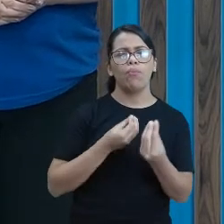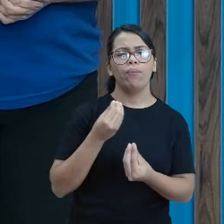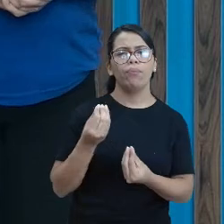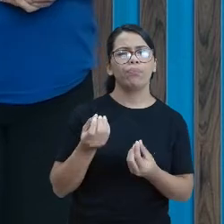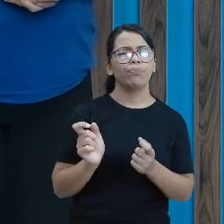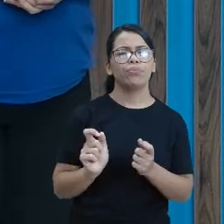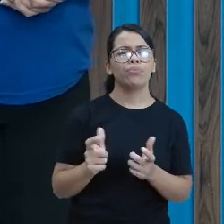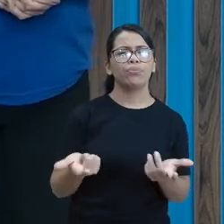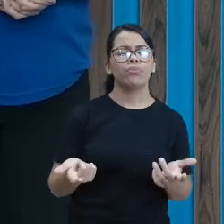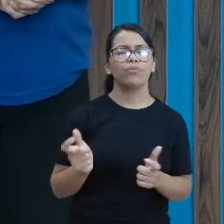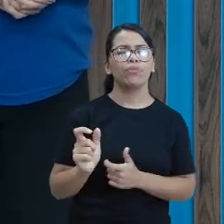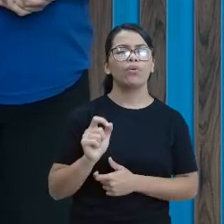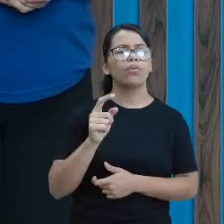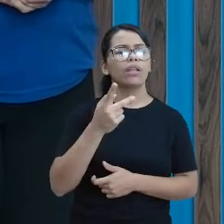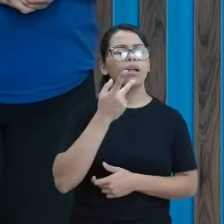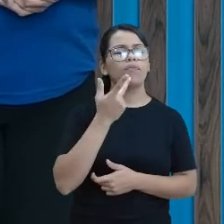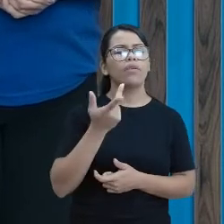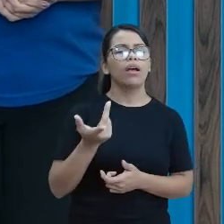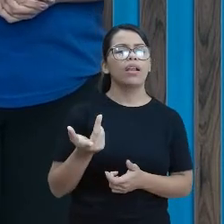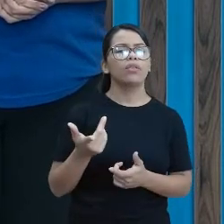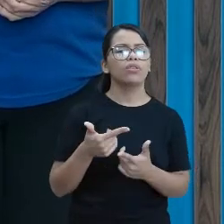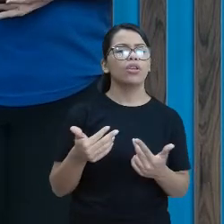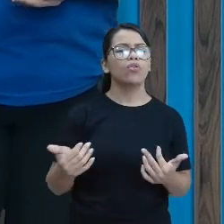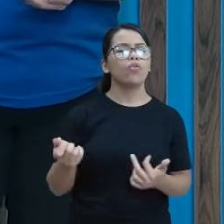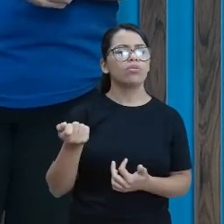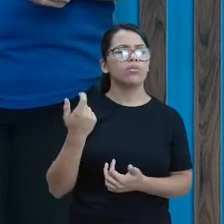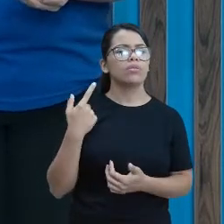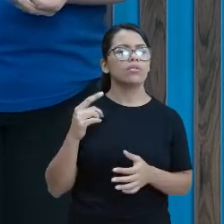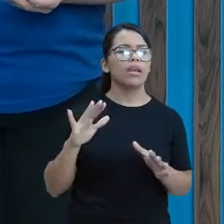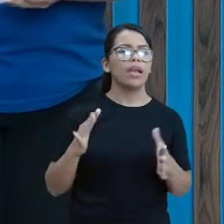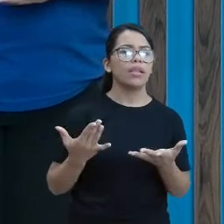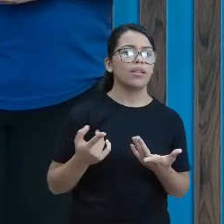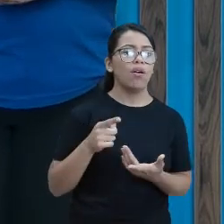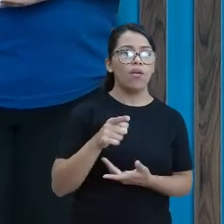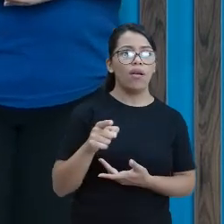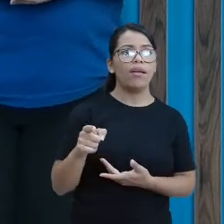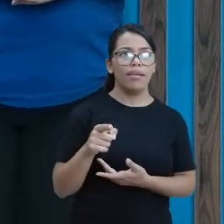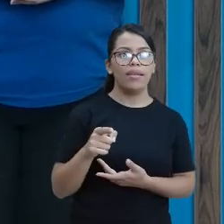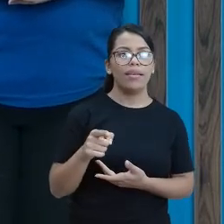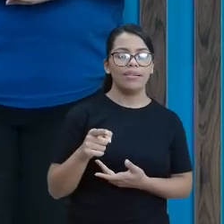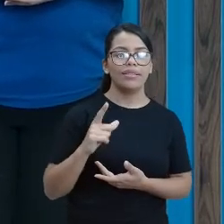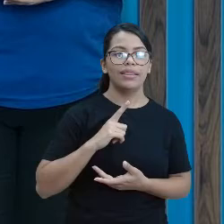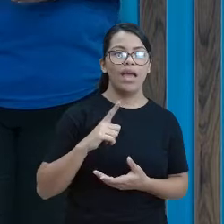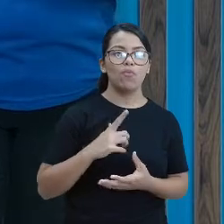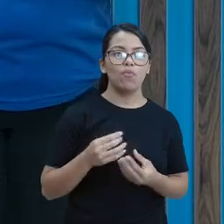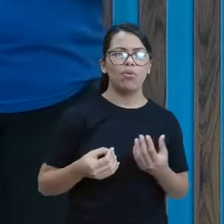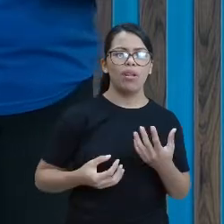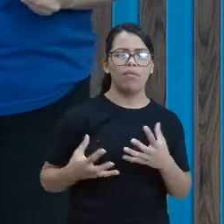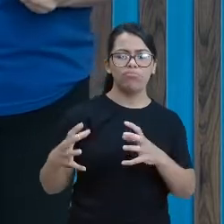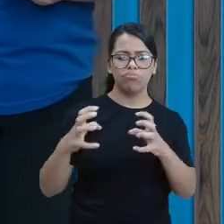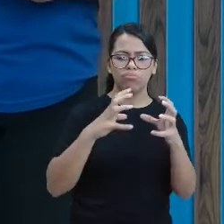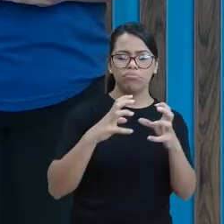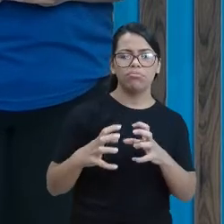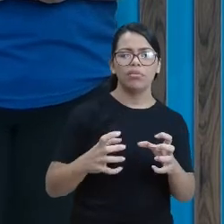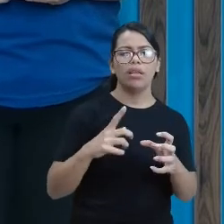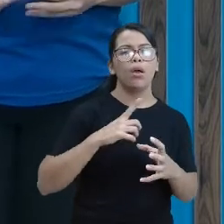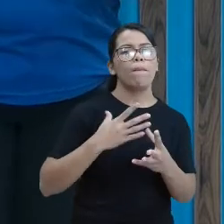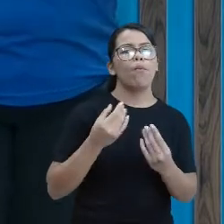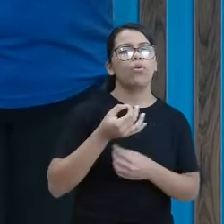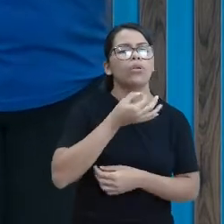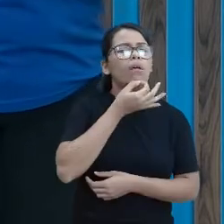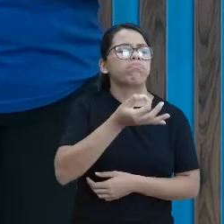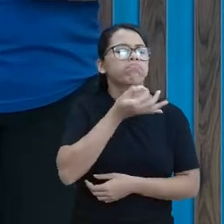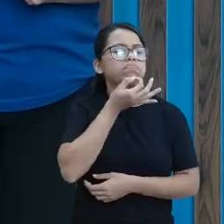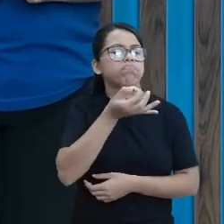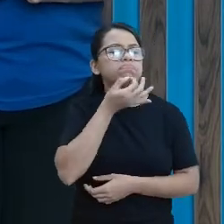gente? O que é isso? O que ele está falando, né? Que coisa estranha. E isso gerou muitas controvérsias, gente. Ele foi muito criticado na época.